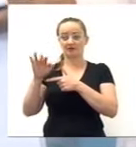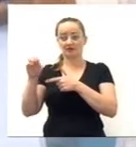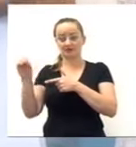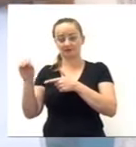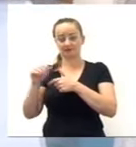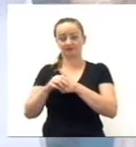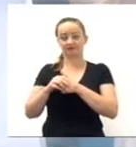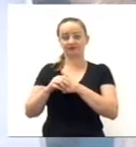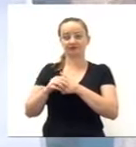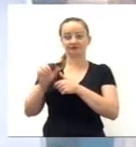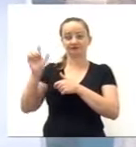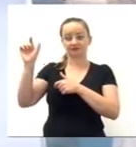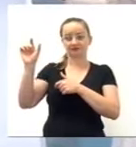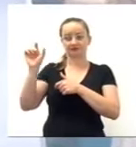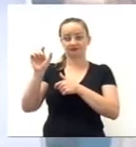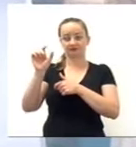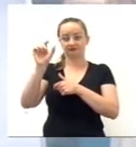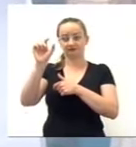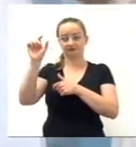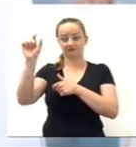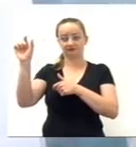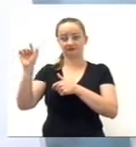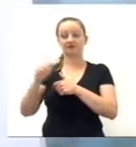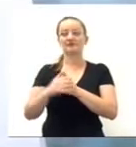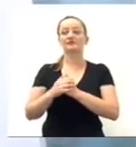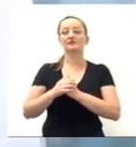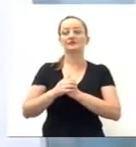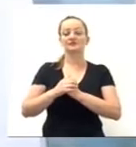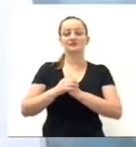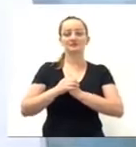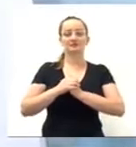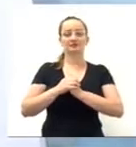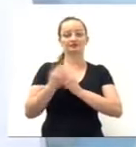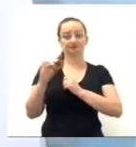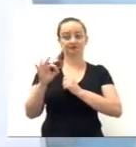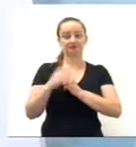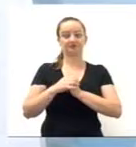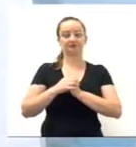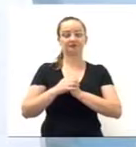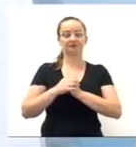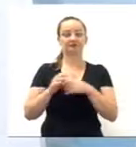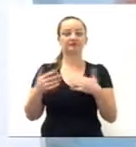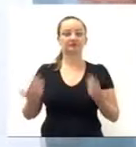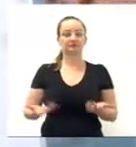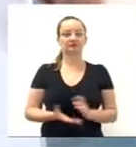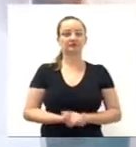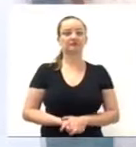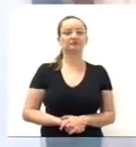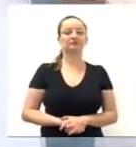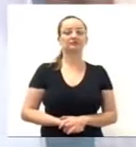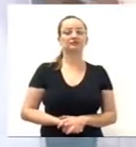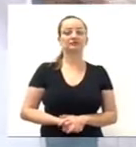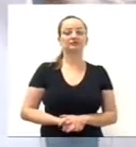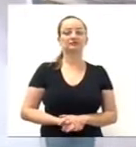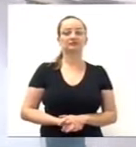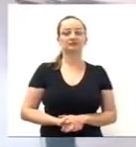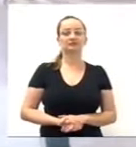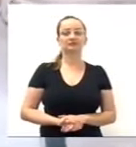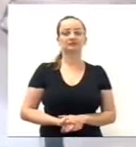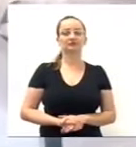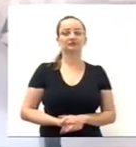Tá? Eu tenho aqui os ângulos reto. Certo? Bom, então agora eu vou perguntar